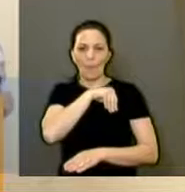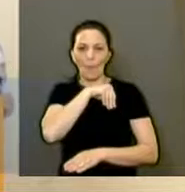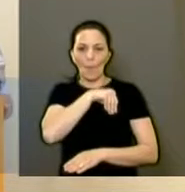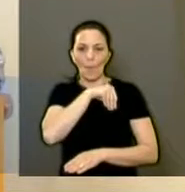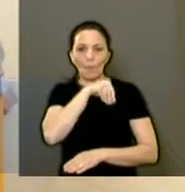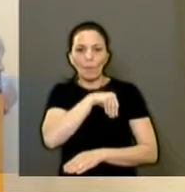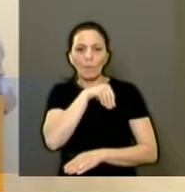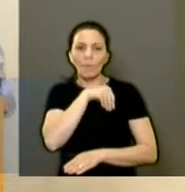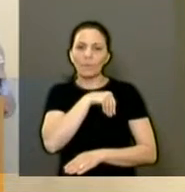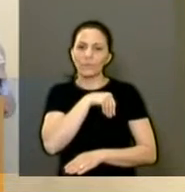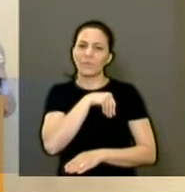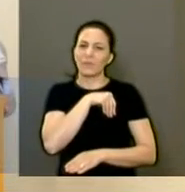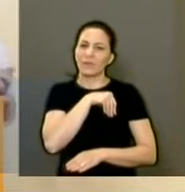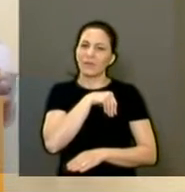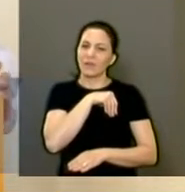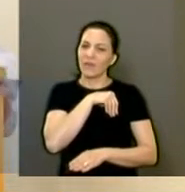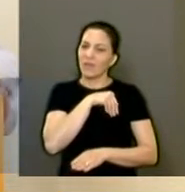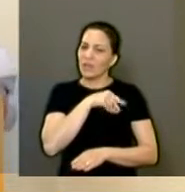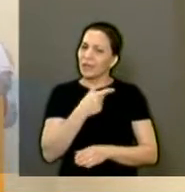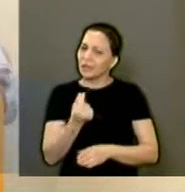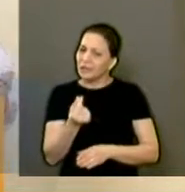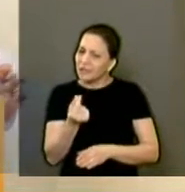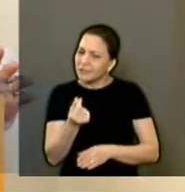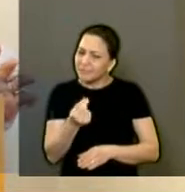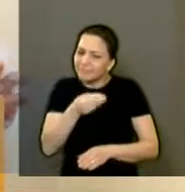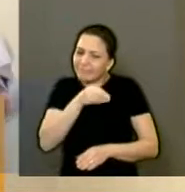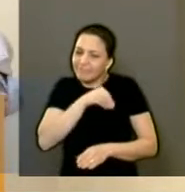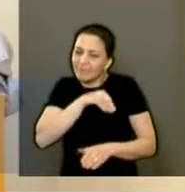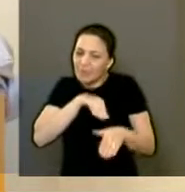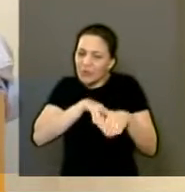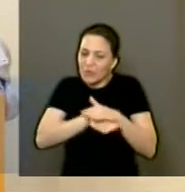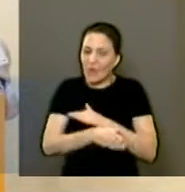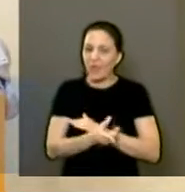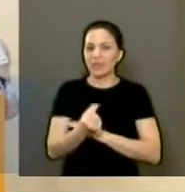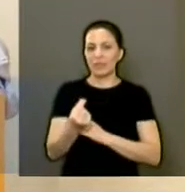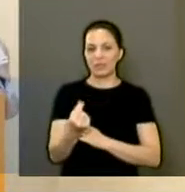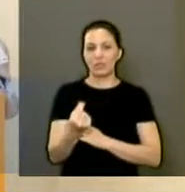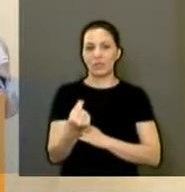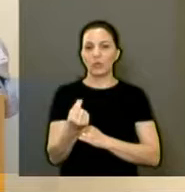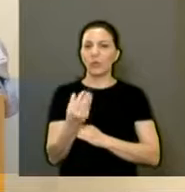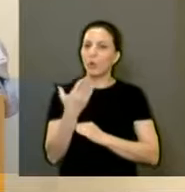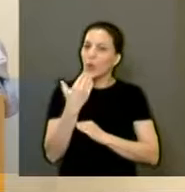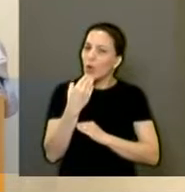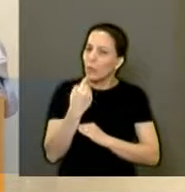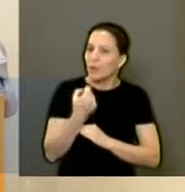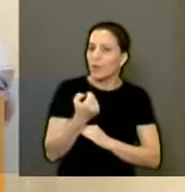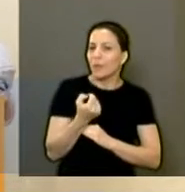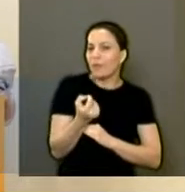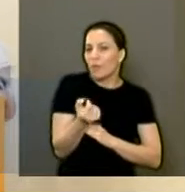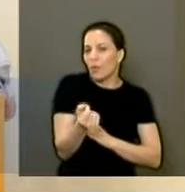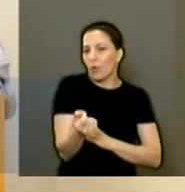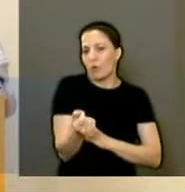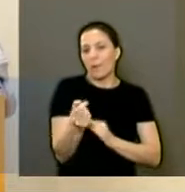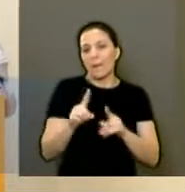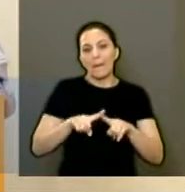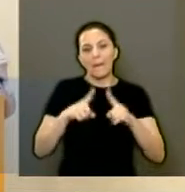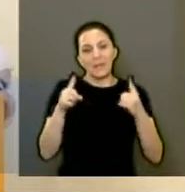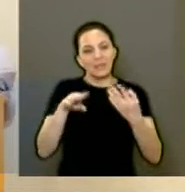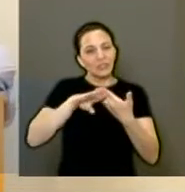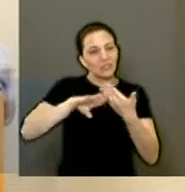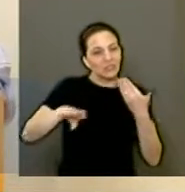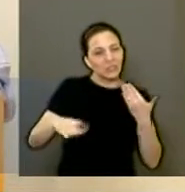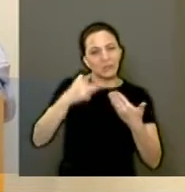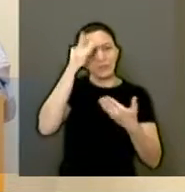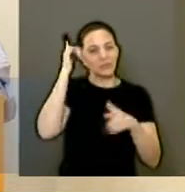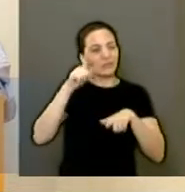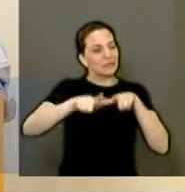um pouco dinheiro comi um pouco menos vai passar fome que vai fazer agora tirar o dinheiro das pessoas que